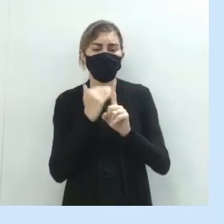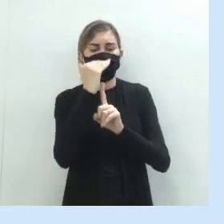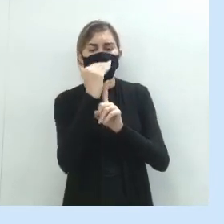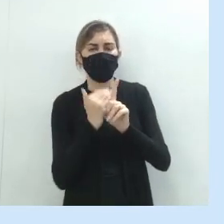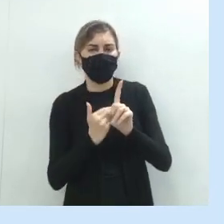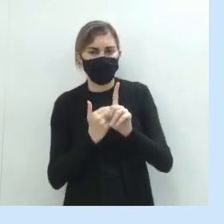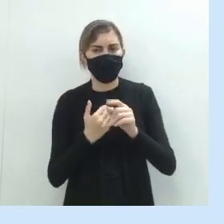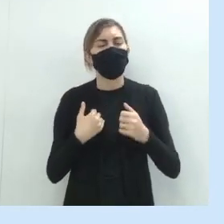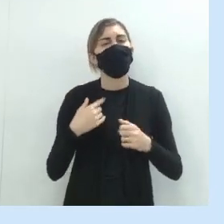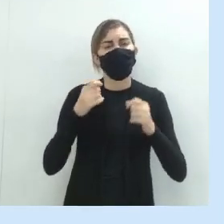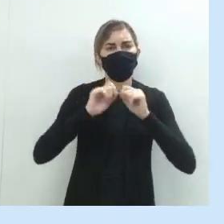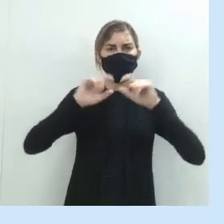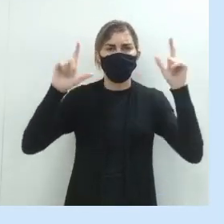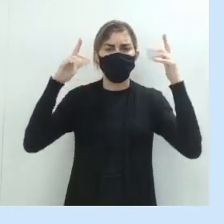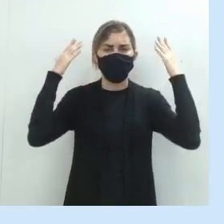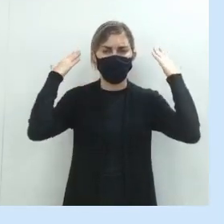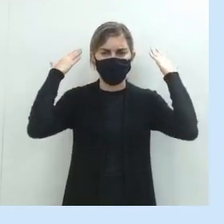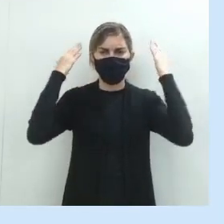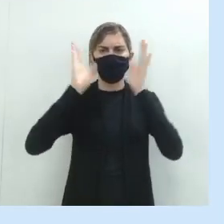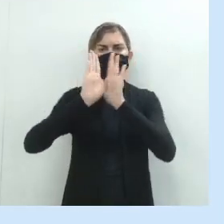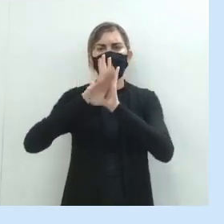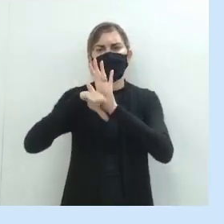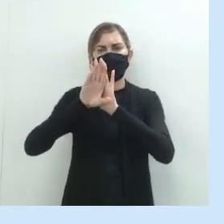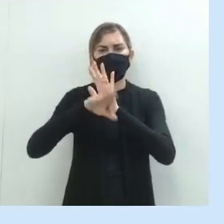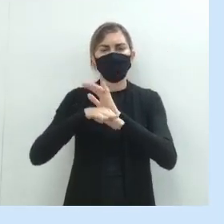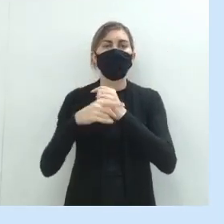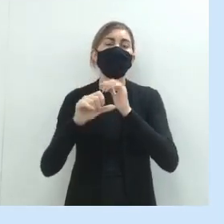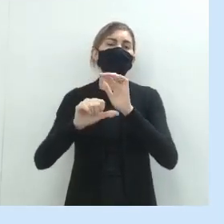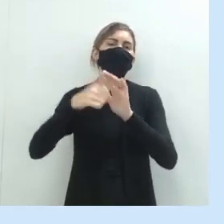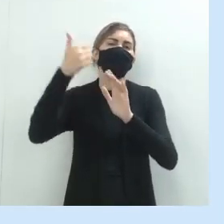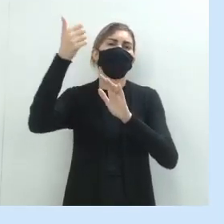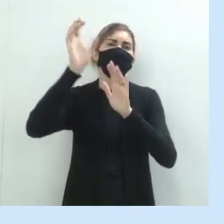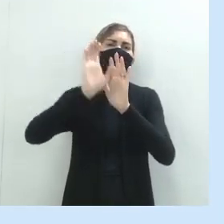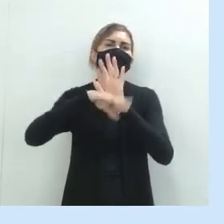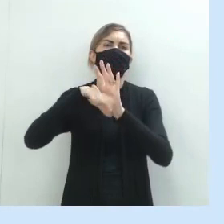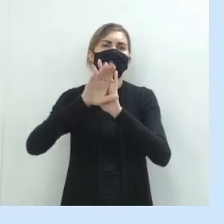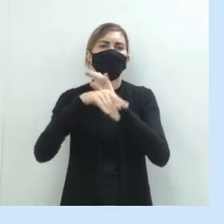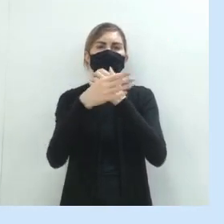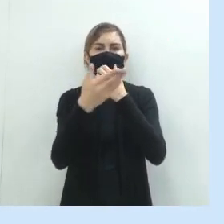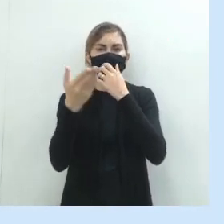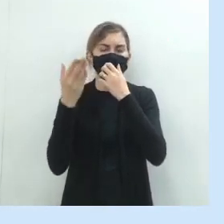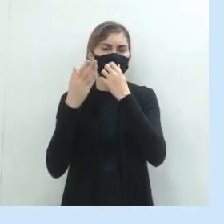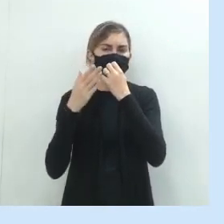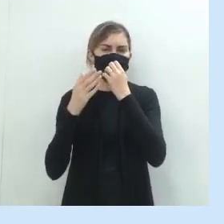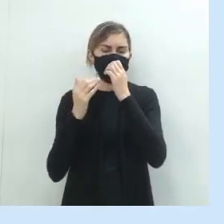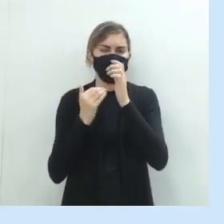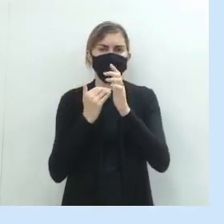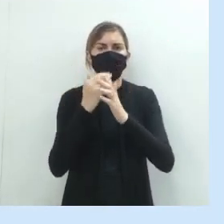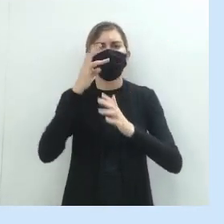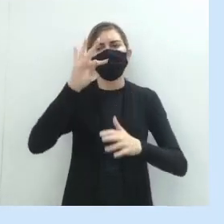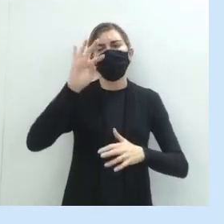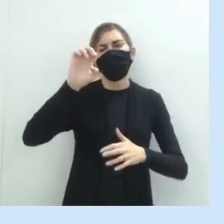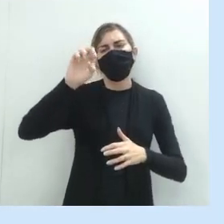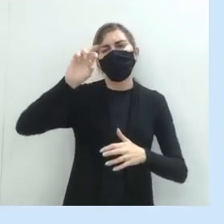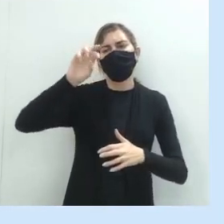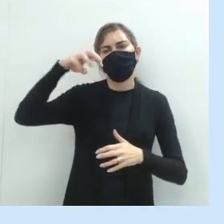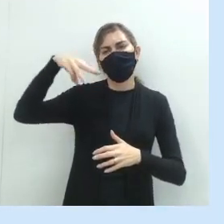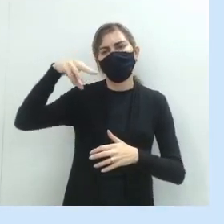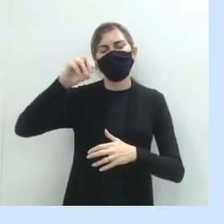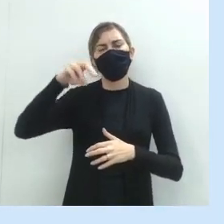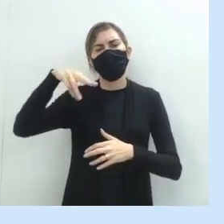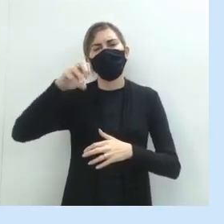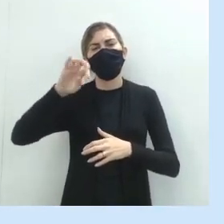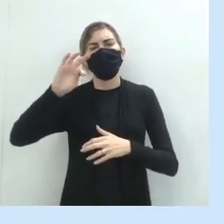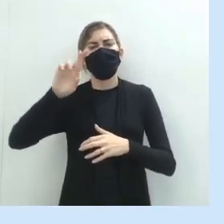Então, em tela, nós temos o primeiro conceito. Qual é o primeiro conceito, Aninha, de termometria? É o conceito